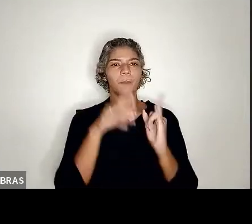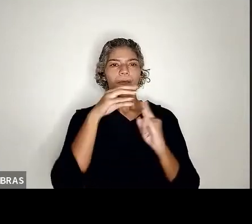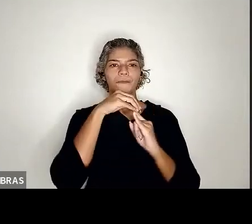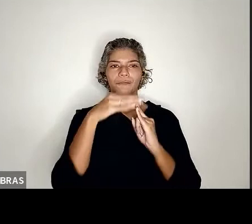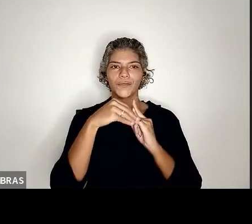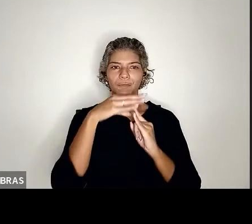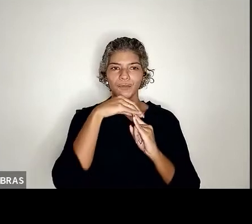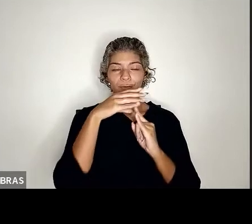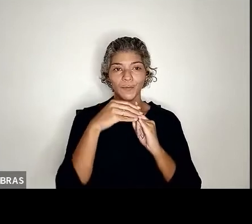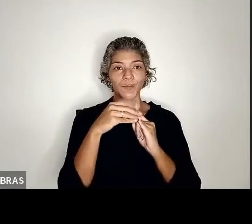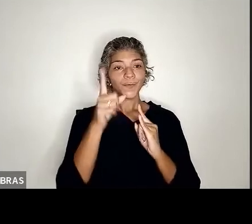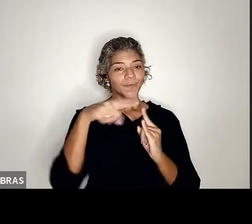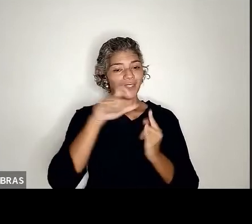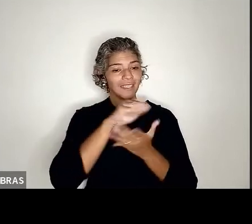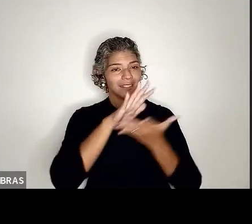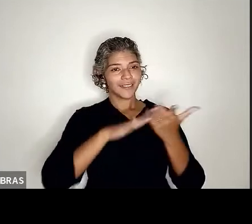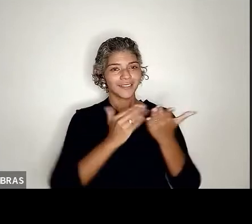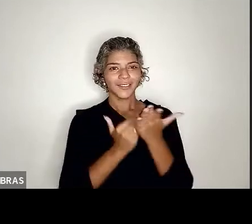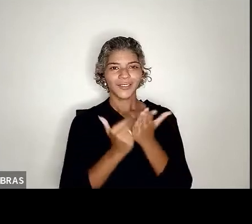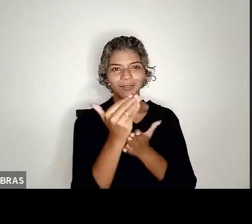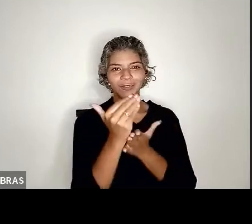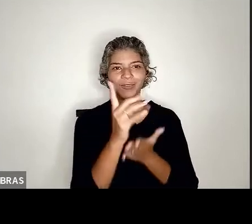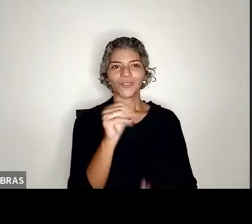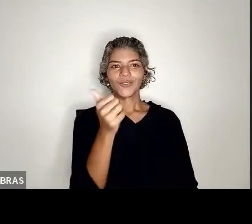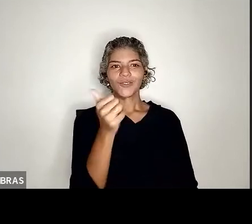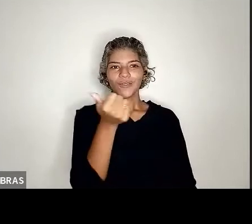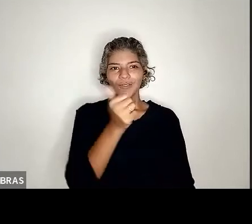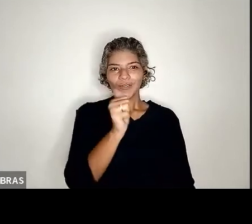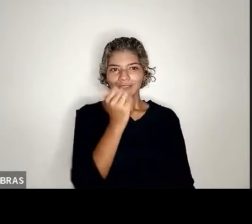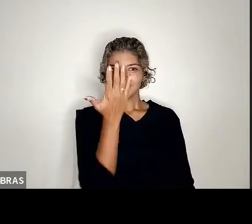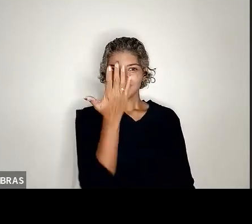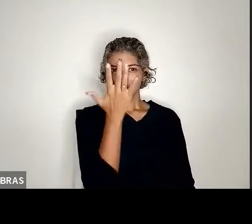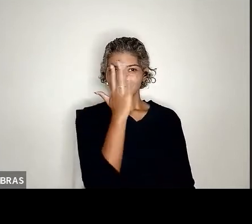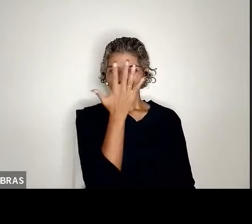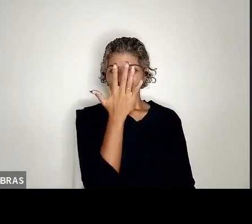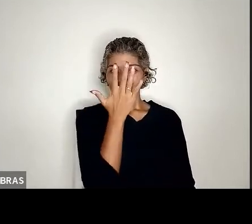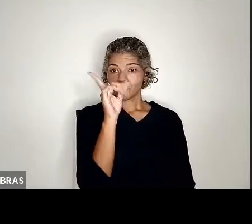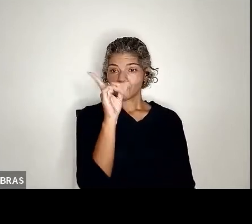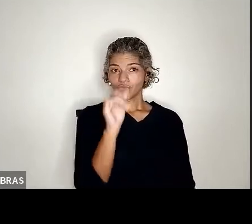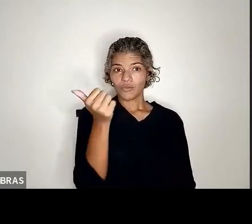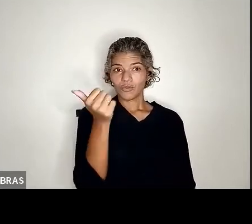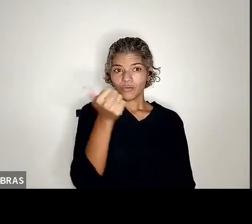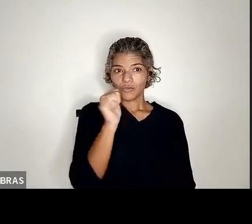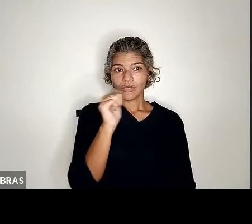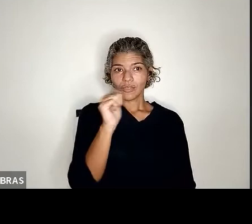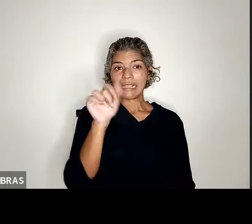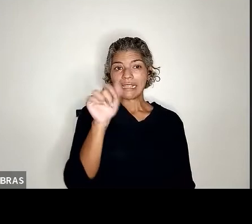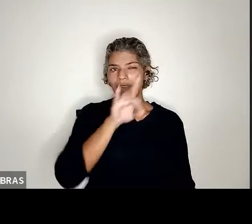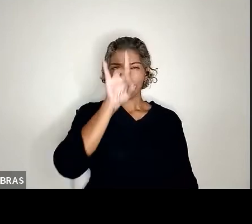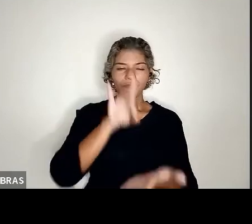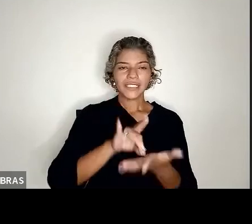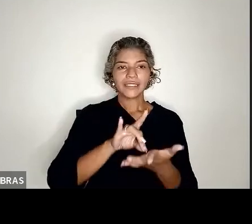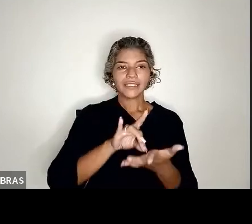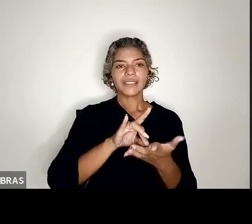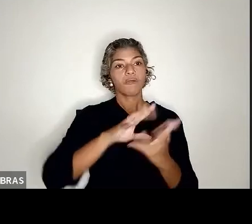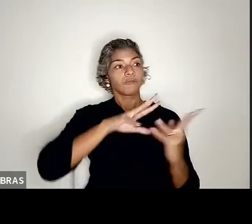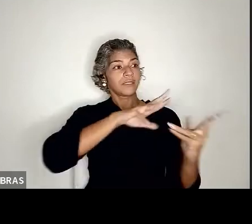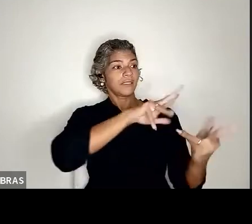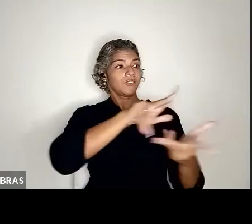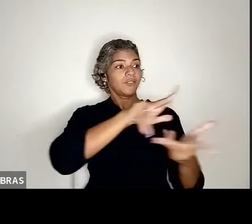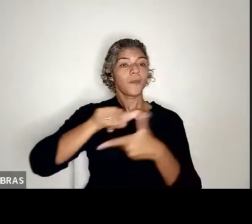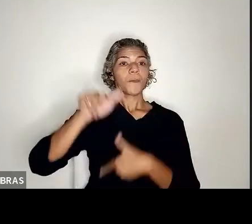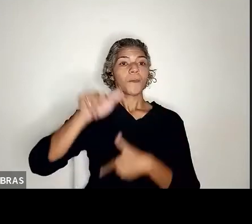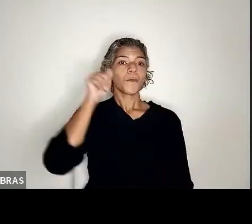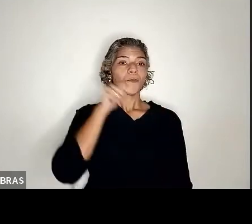né, no dia 11 de fevereiro, né, dia oficial aí de Internacional das Mulheres e Meninas na